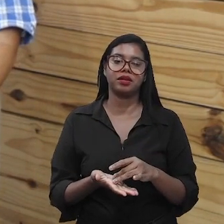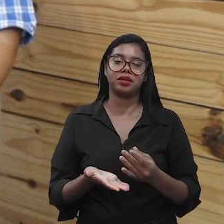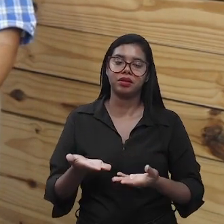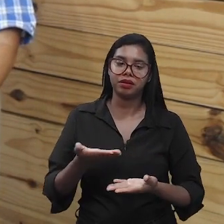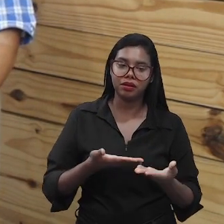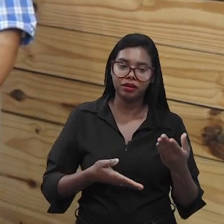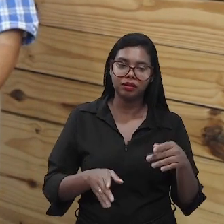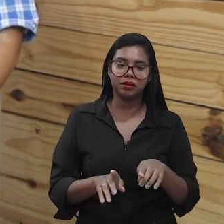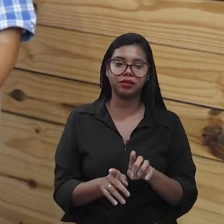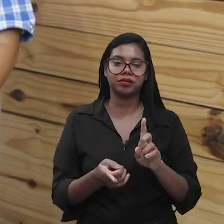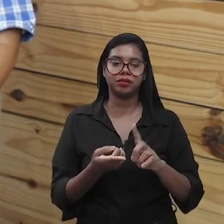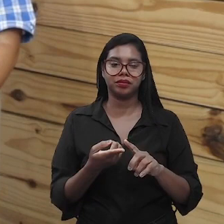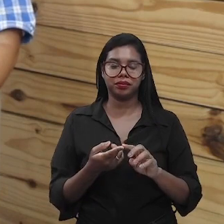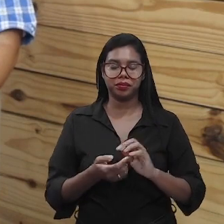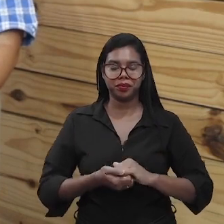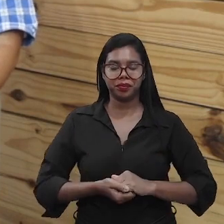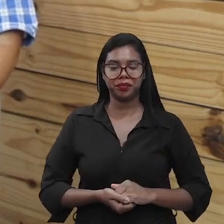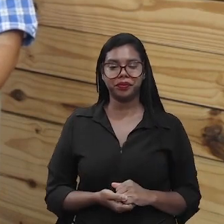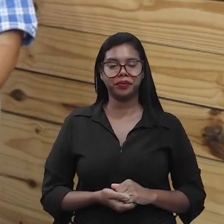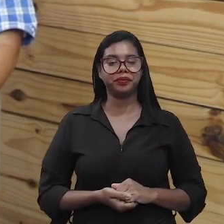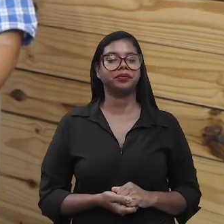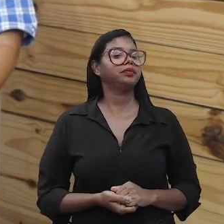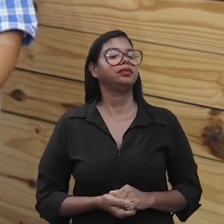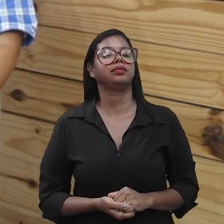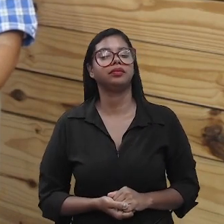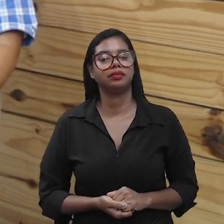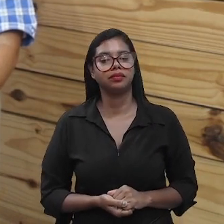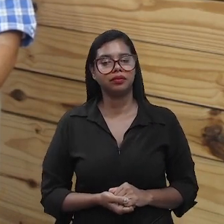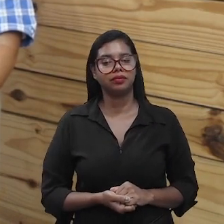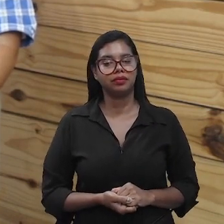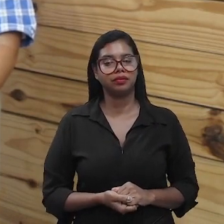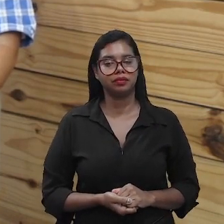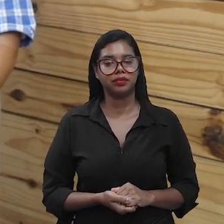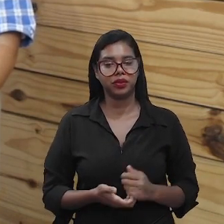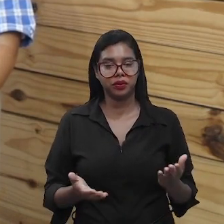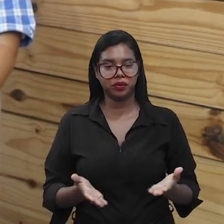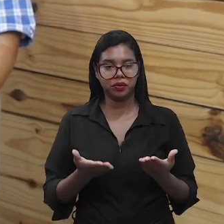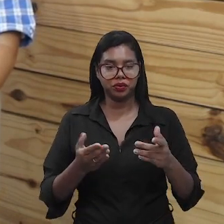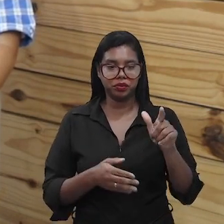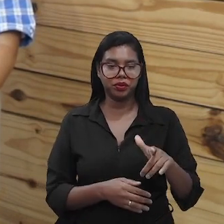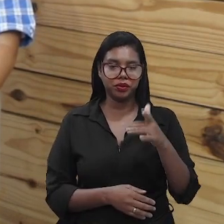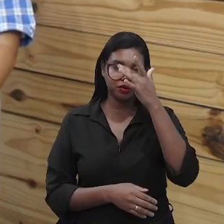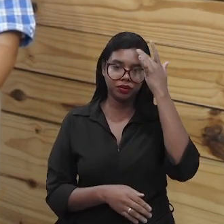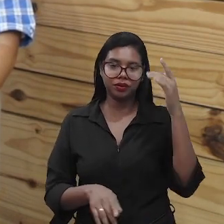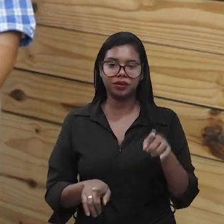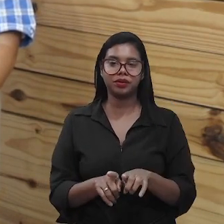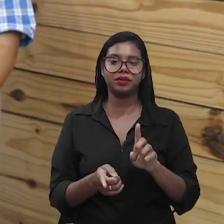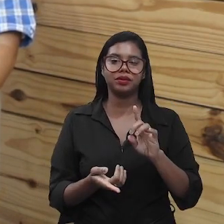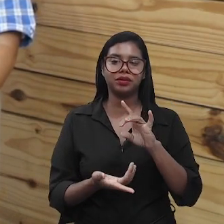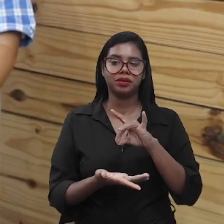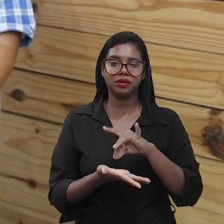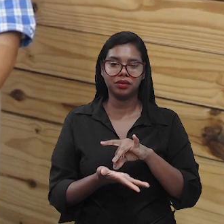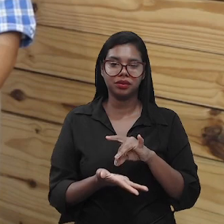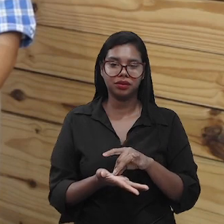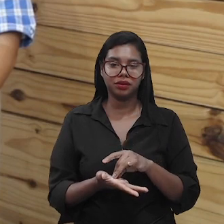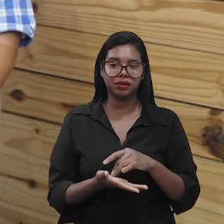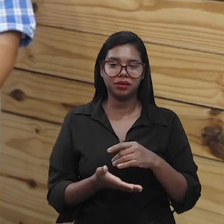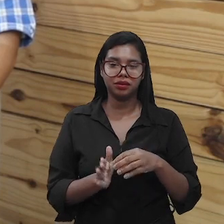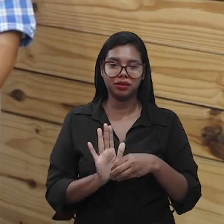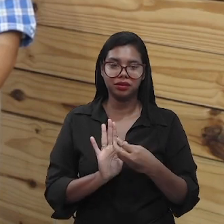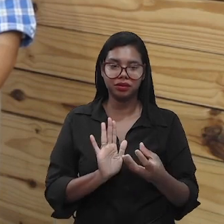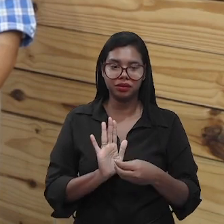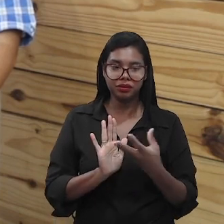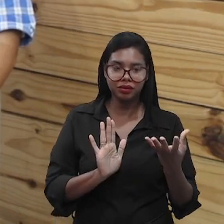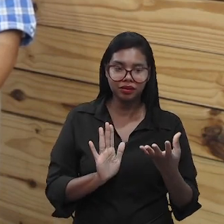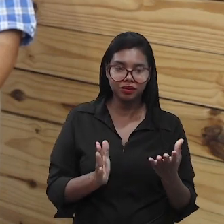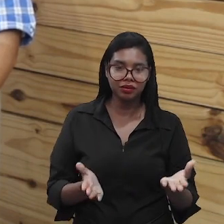está, enfim, estimulando para que ela faça. Tem que fazer sentido, tem que despertar esse estímulo para que aquilo